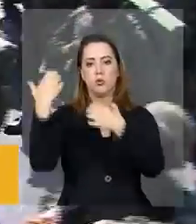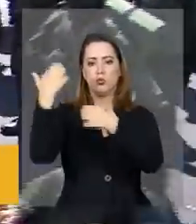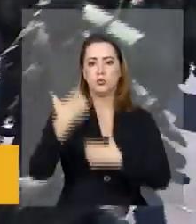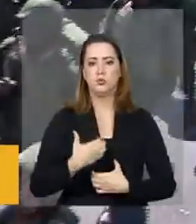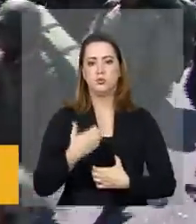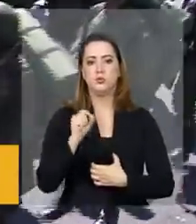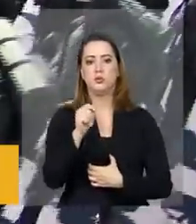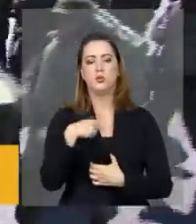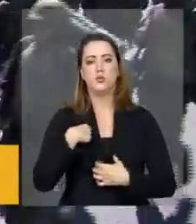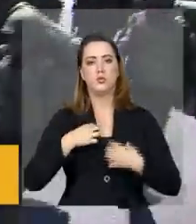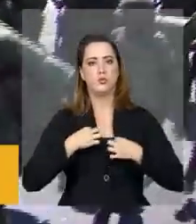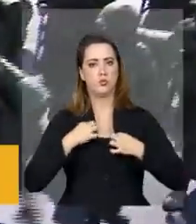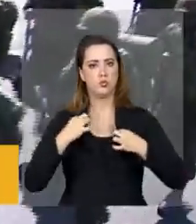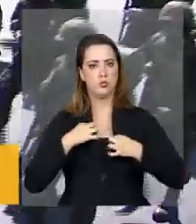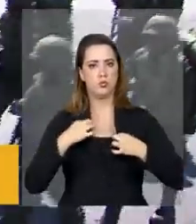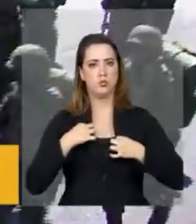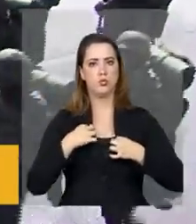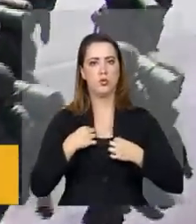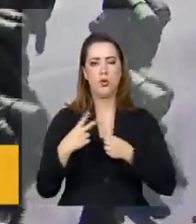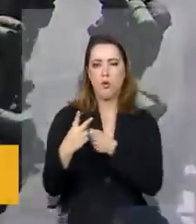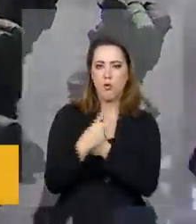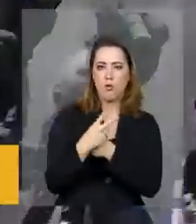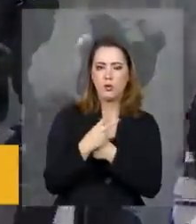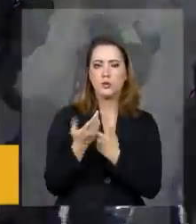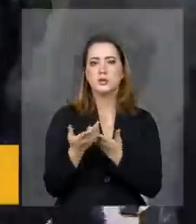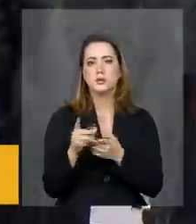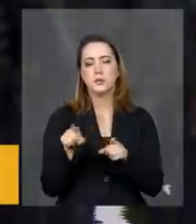uniforme característico camuflado, né, operativo.